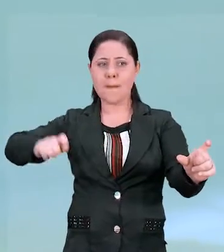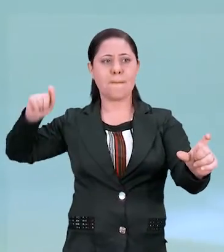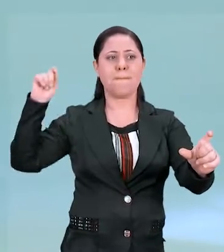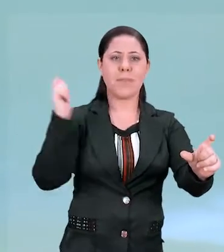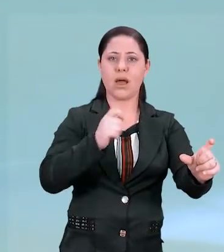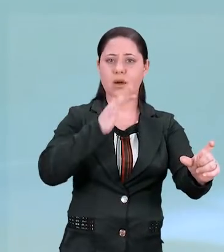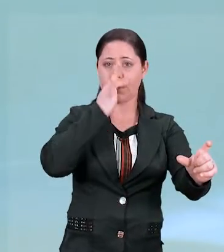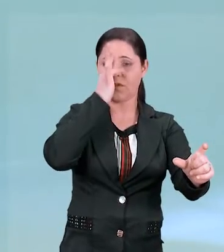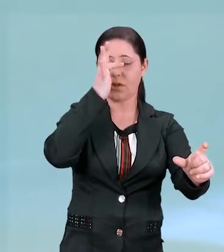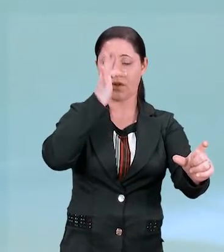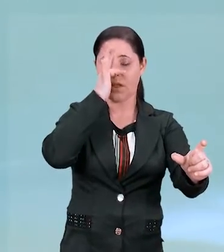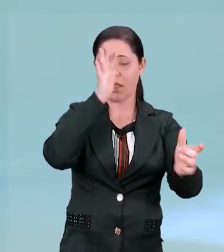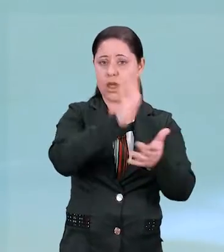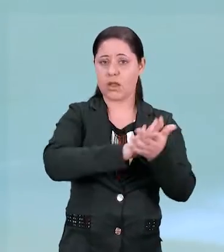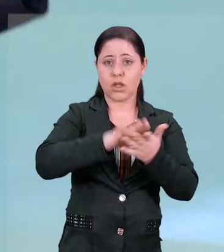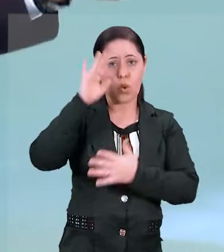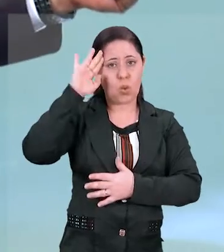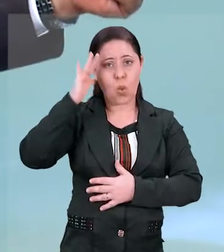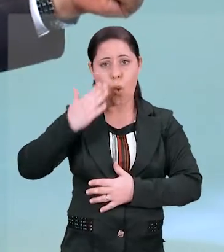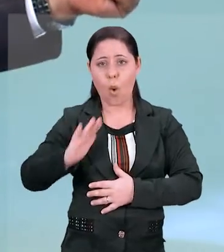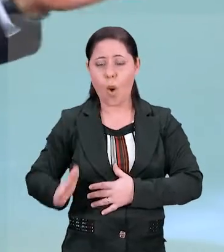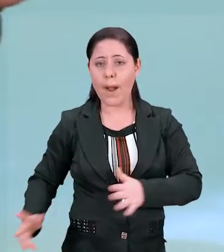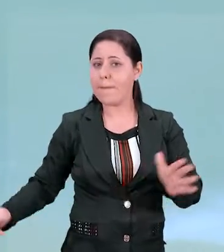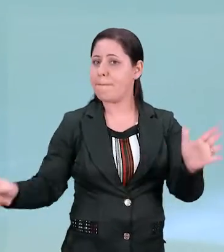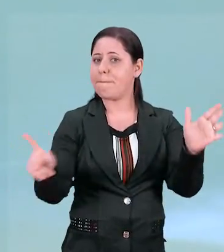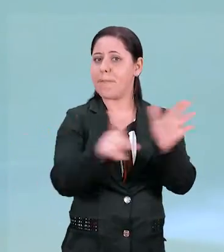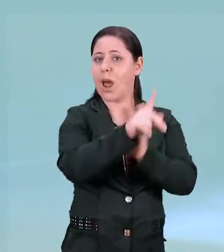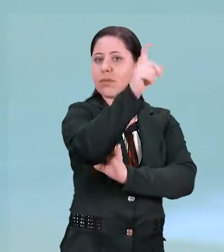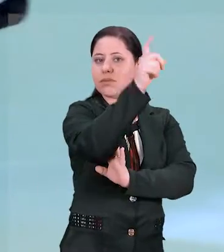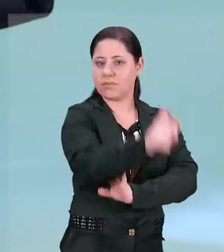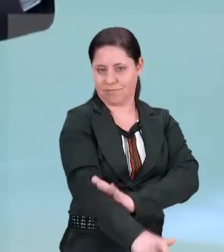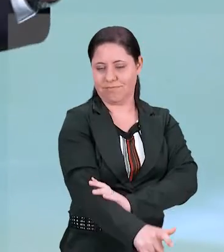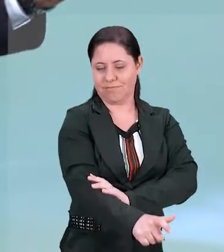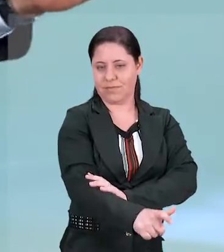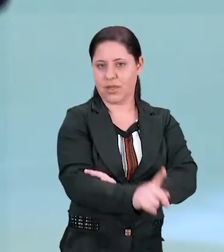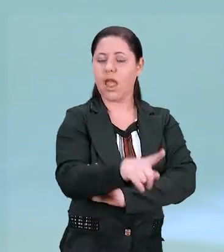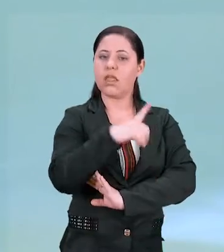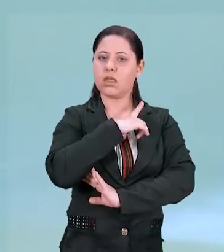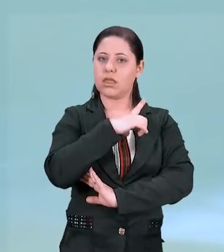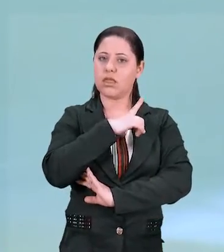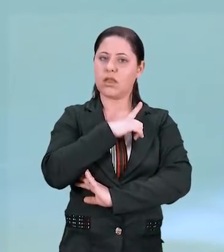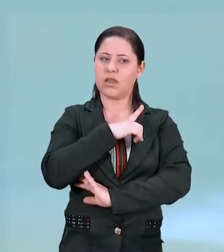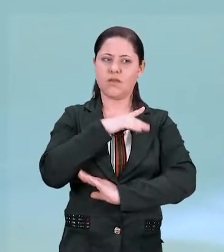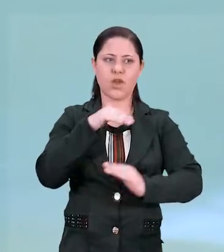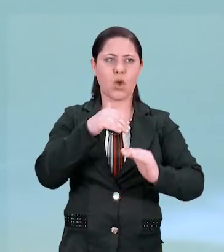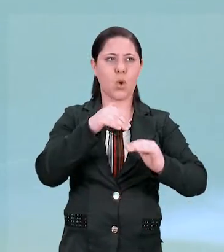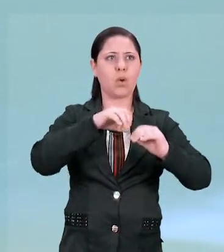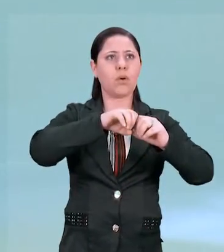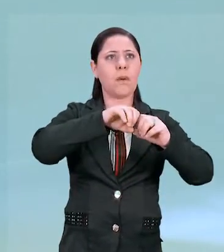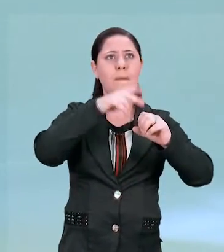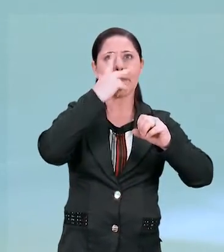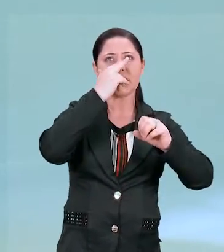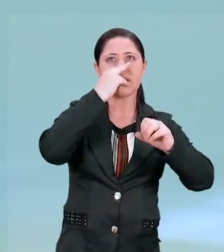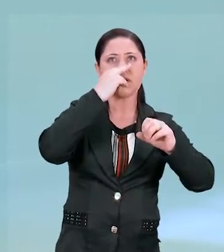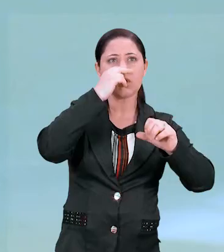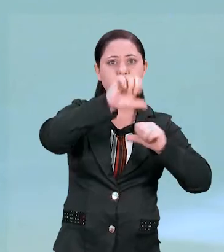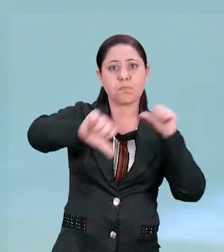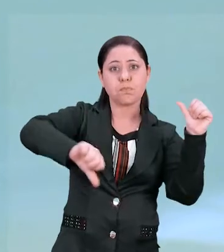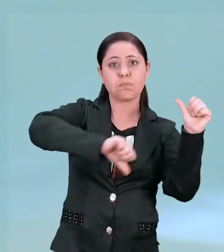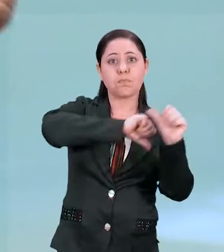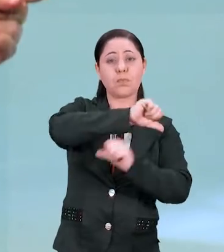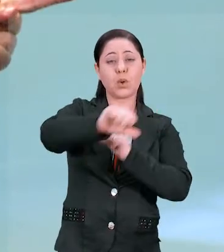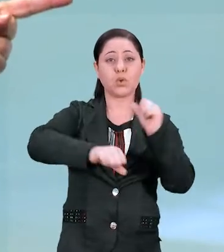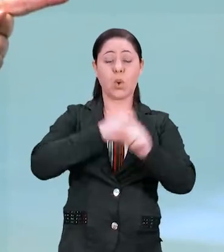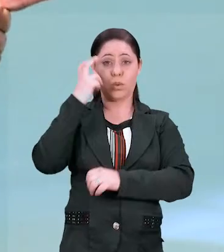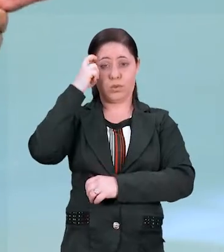a honra da mulher não pertencia ao marido, pertencia à mulher. E ali nós tivemos, no caso do Oak Street, uma ruptura. Agora, o que nós temos que fazer?